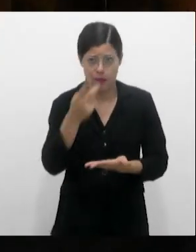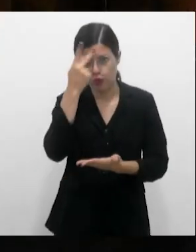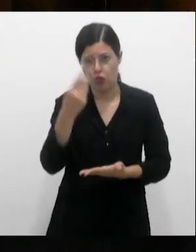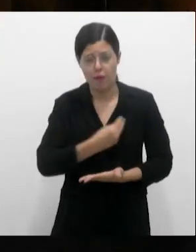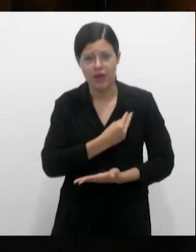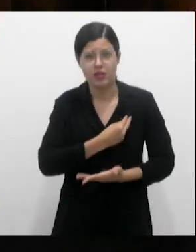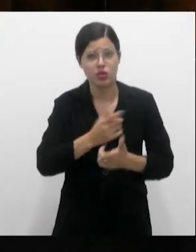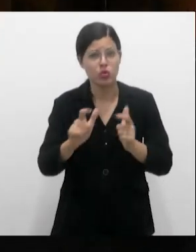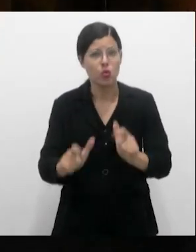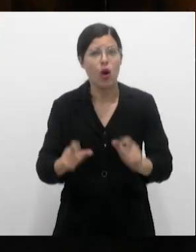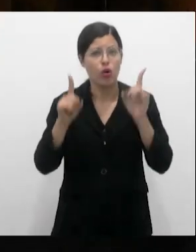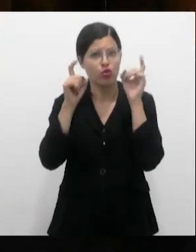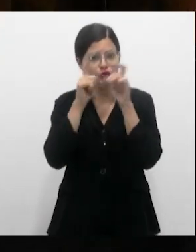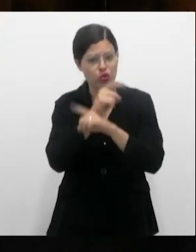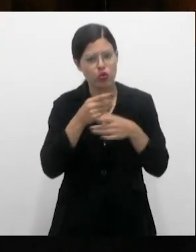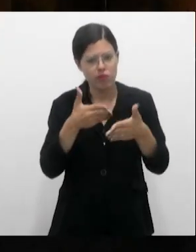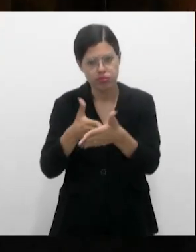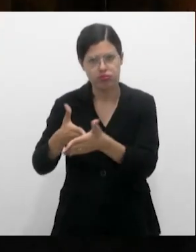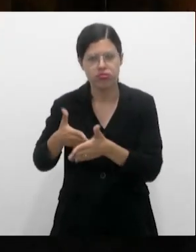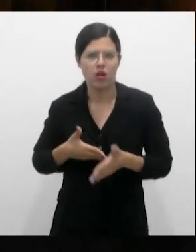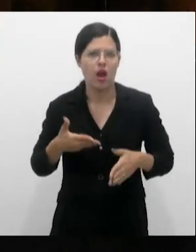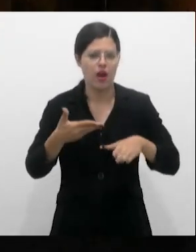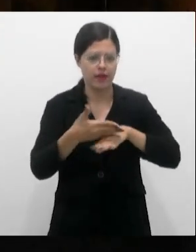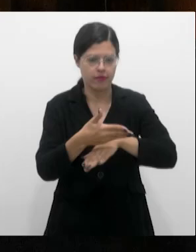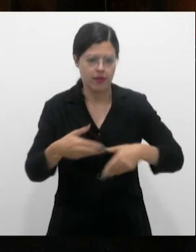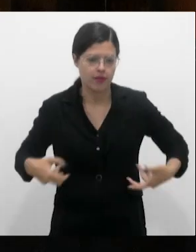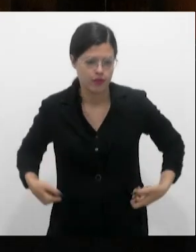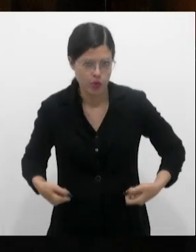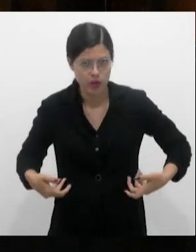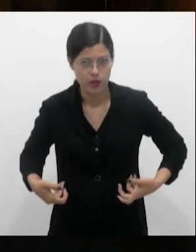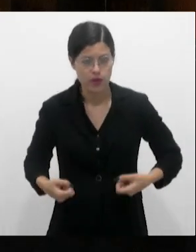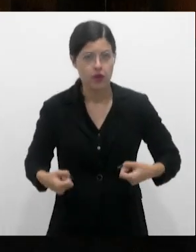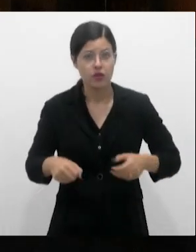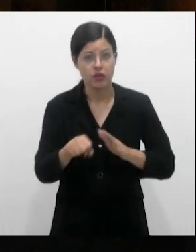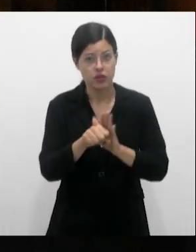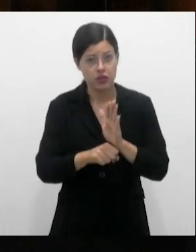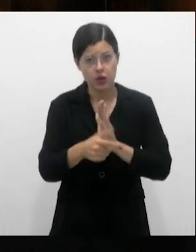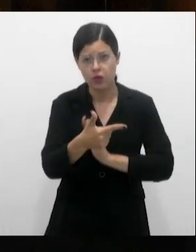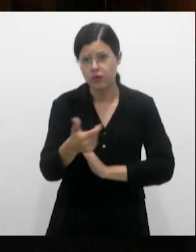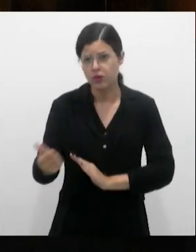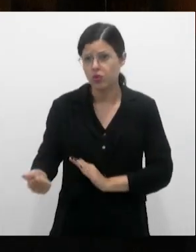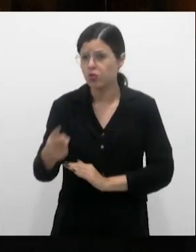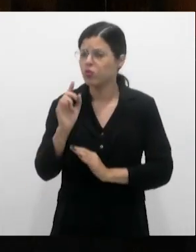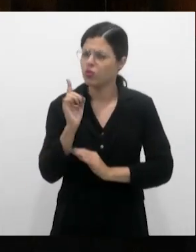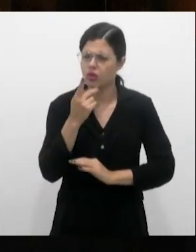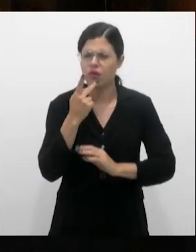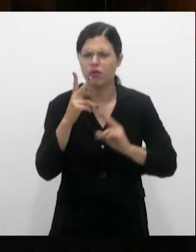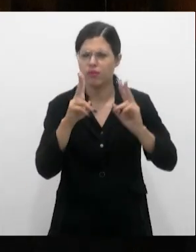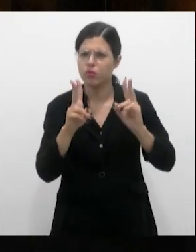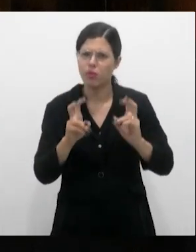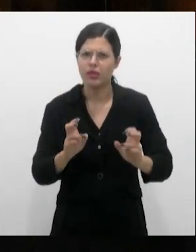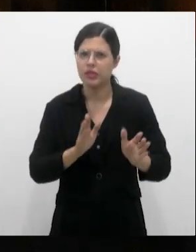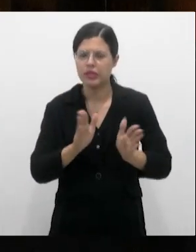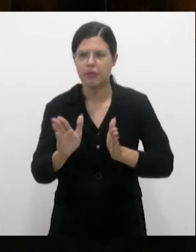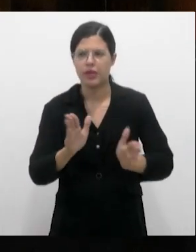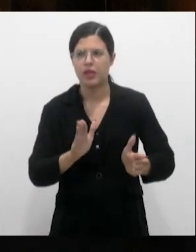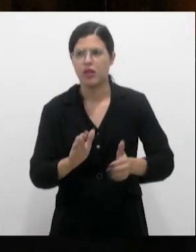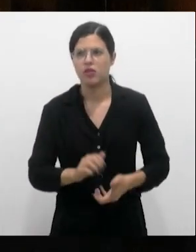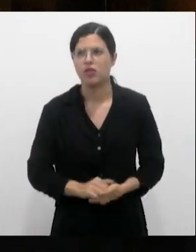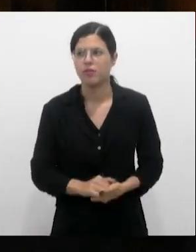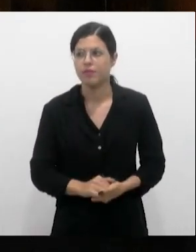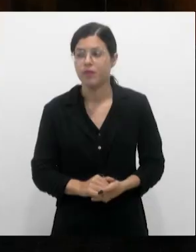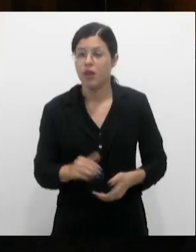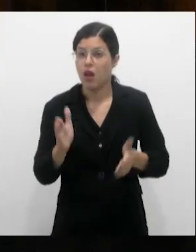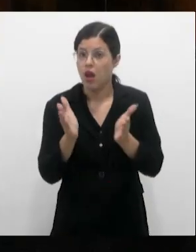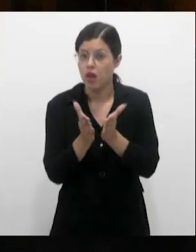aí dificulta a entrada dessas pessoas, que no século XXI falamos tanto de acessibilidade. As